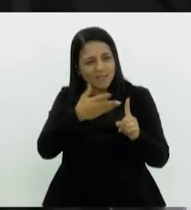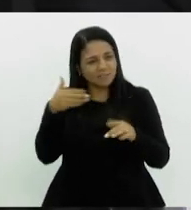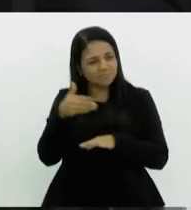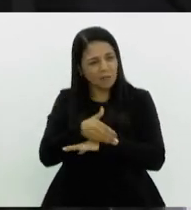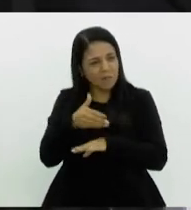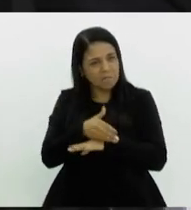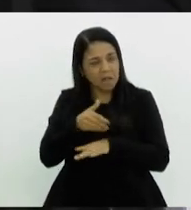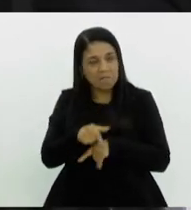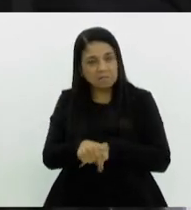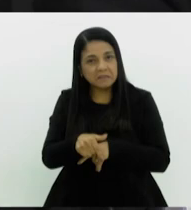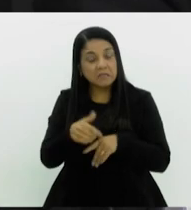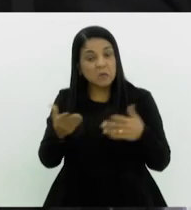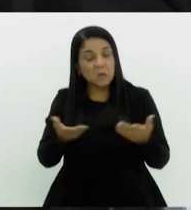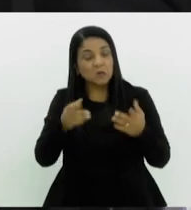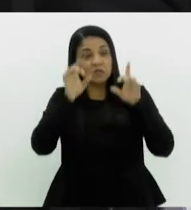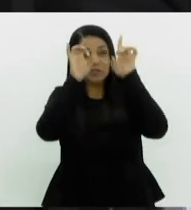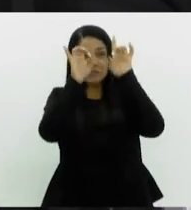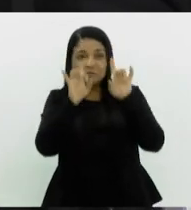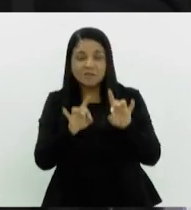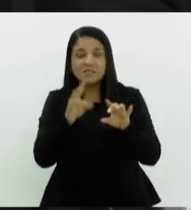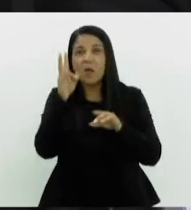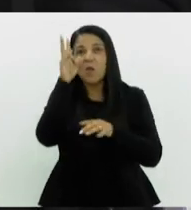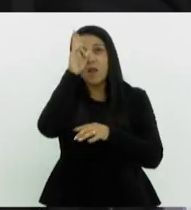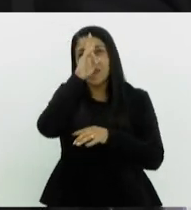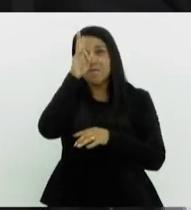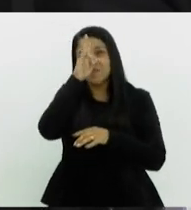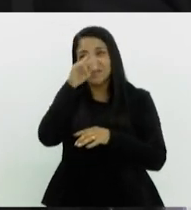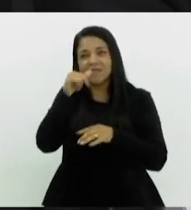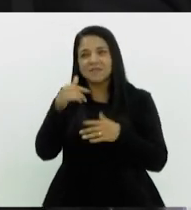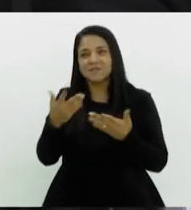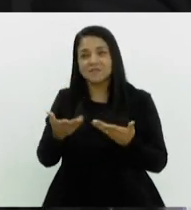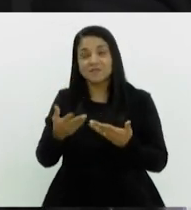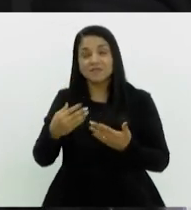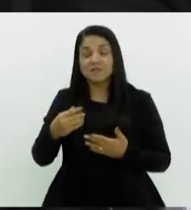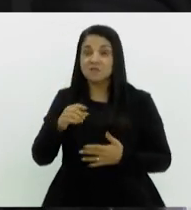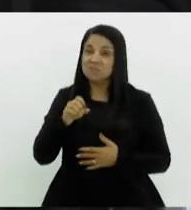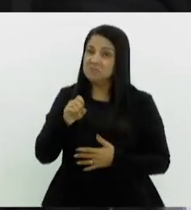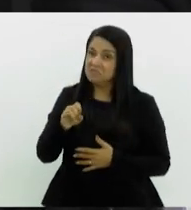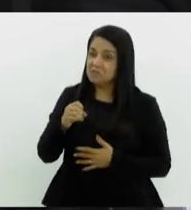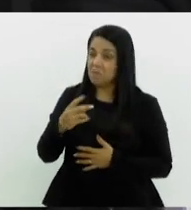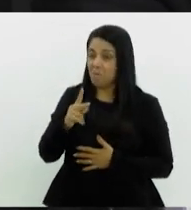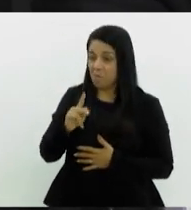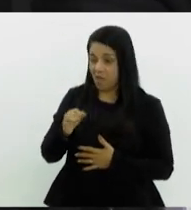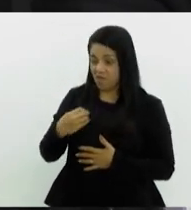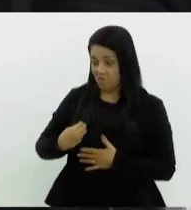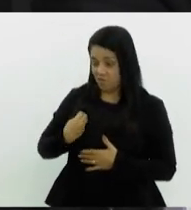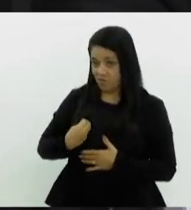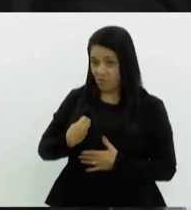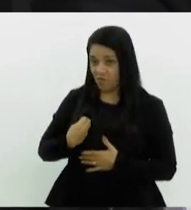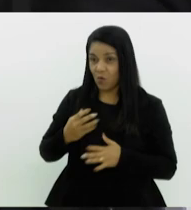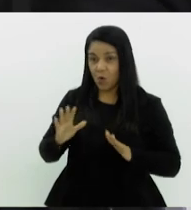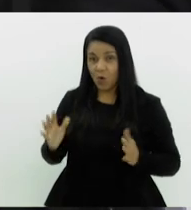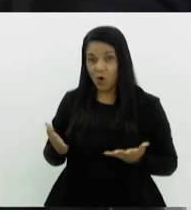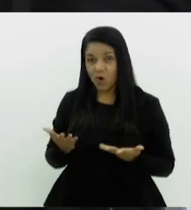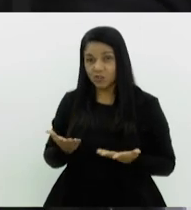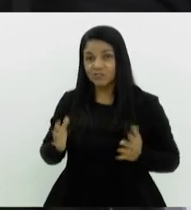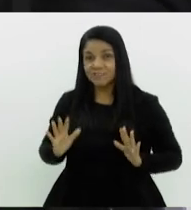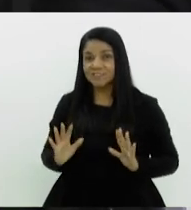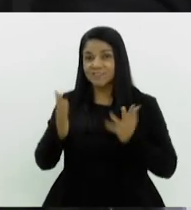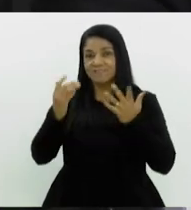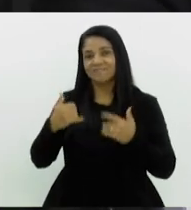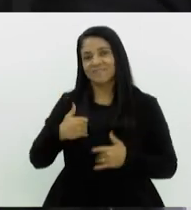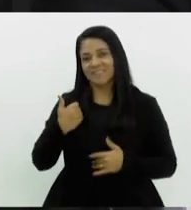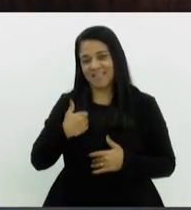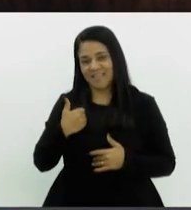em especial, eu me lembrei disso. Talvez porque hoje, se meu pai fosse vivo, Gabriel, hoje seria o aniversário dele. Então, eu me